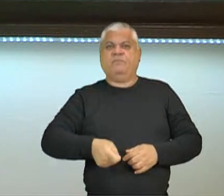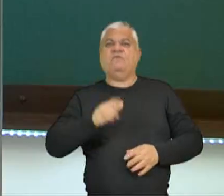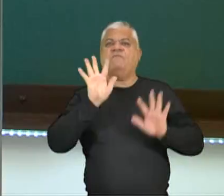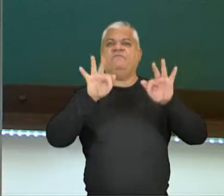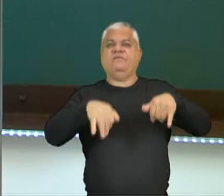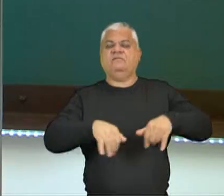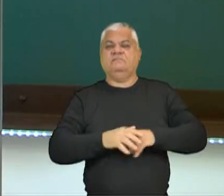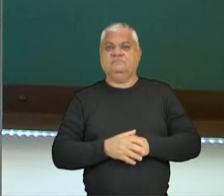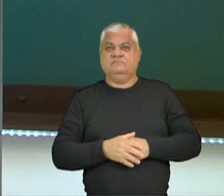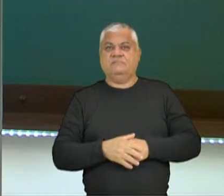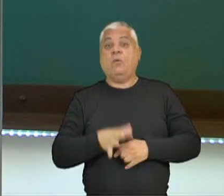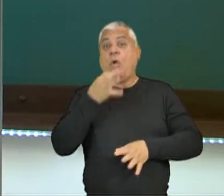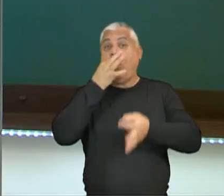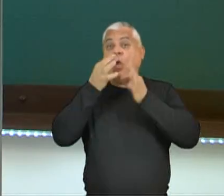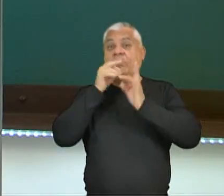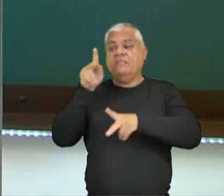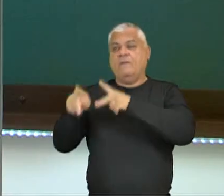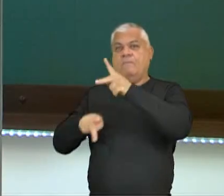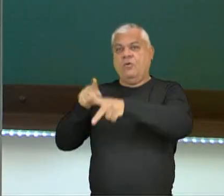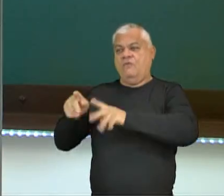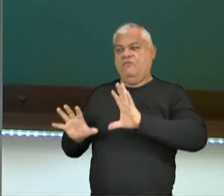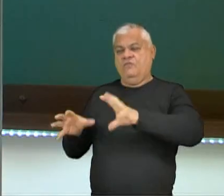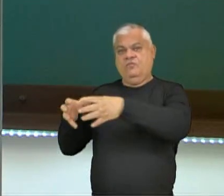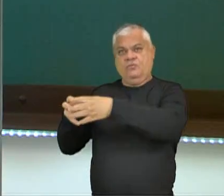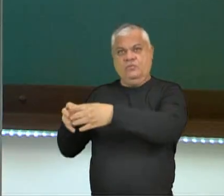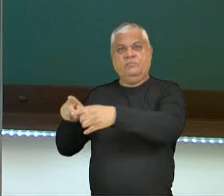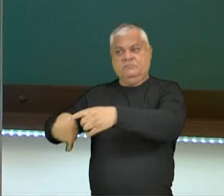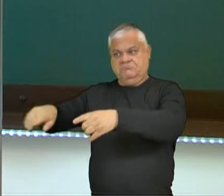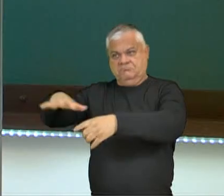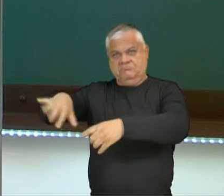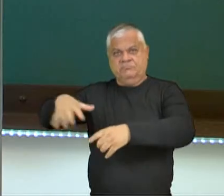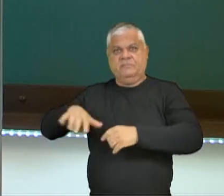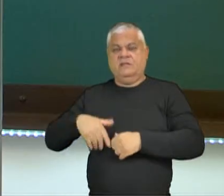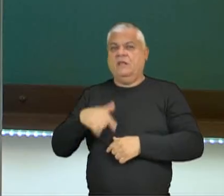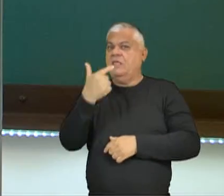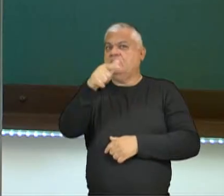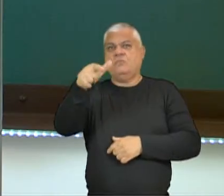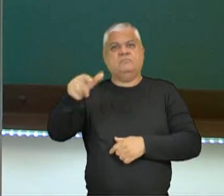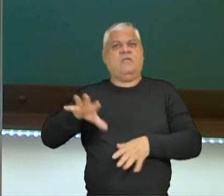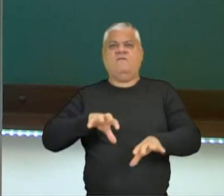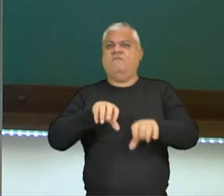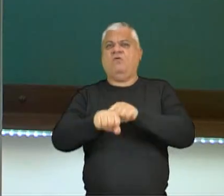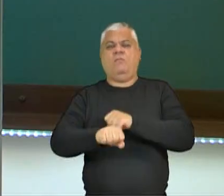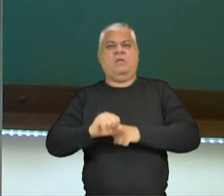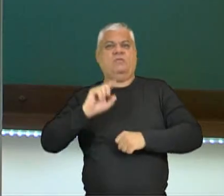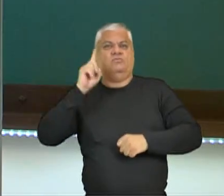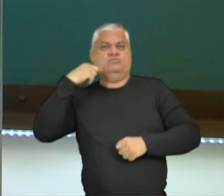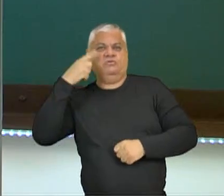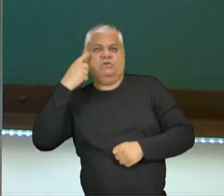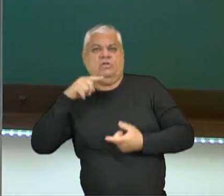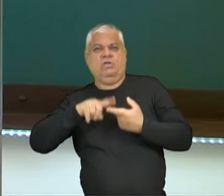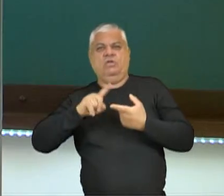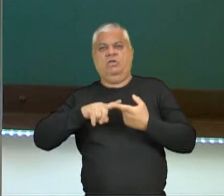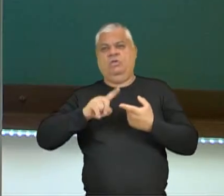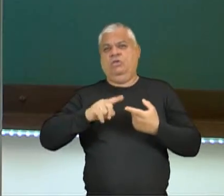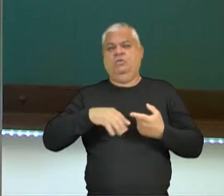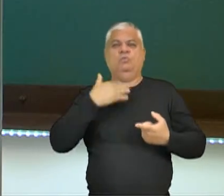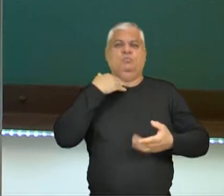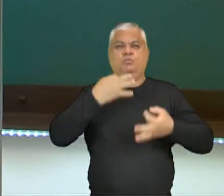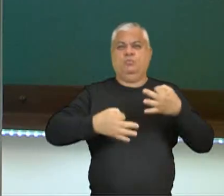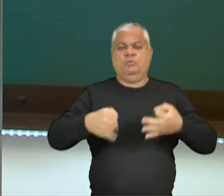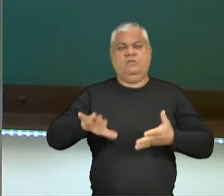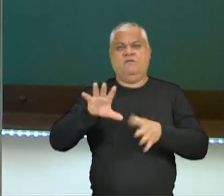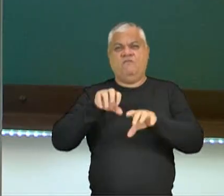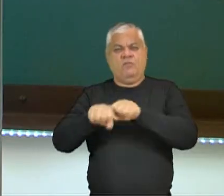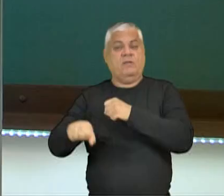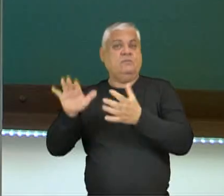participação popular, né? Participação das pessoas que não têm a formação necessariamente no campo jurídico, não são formadas em direito,